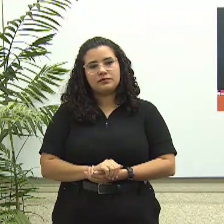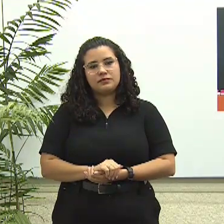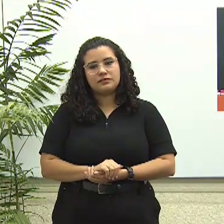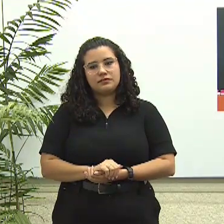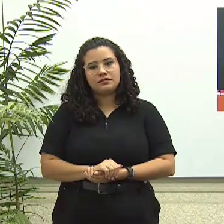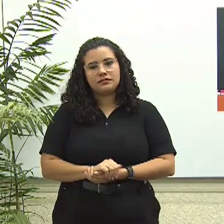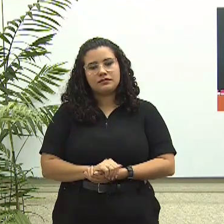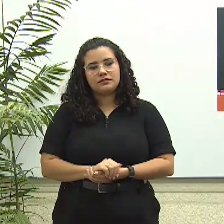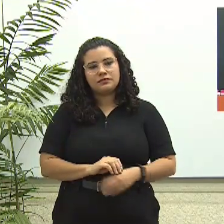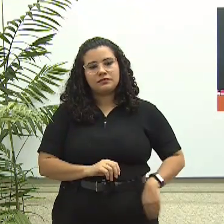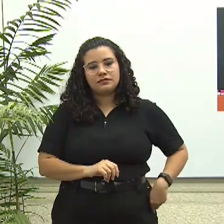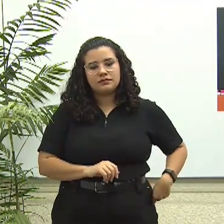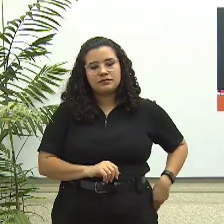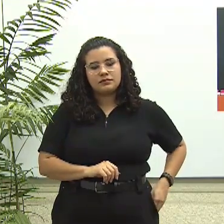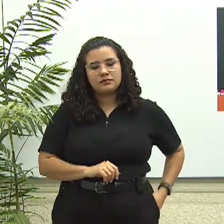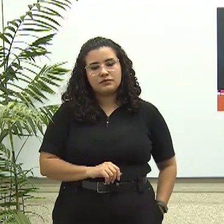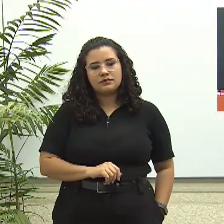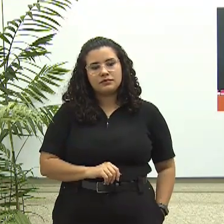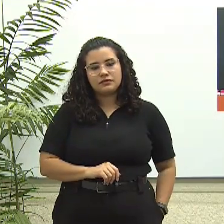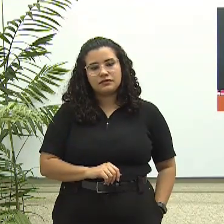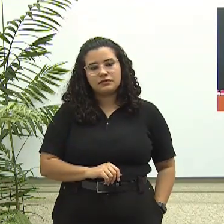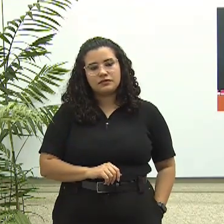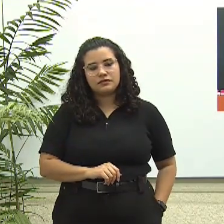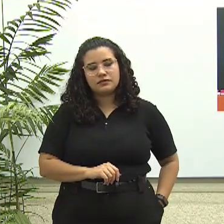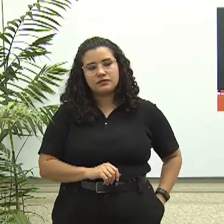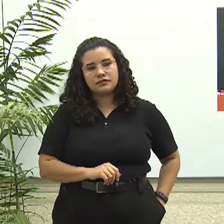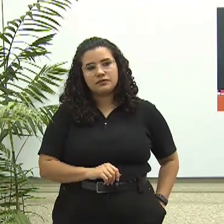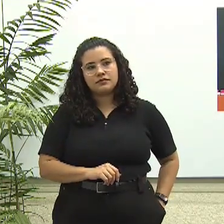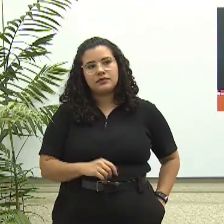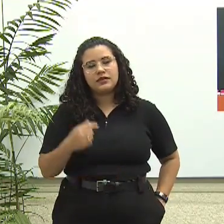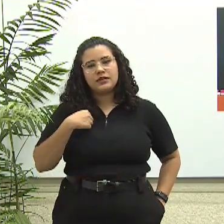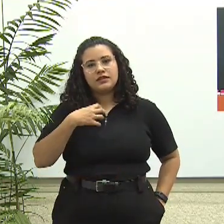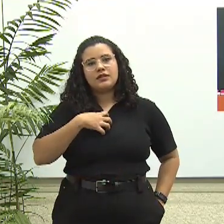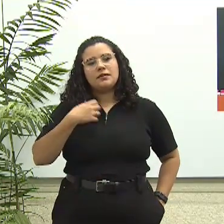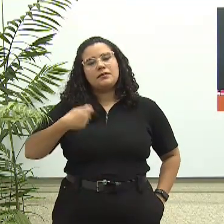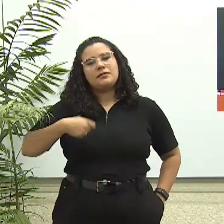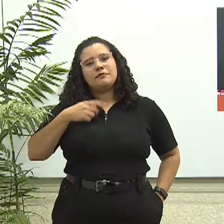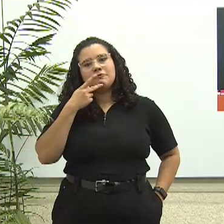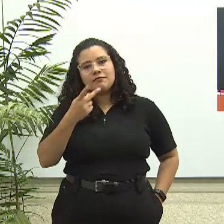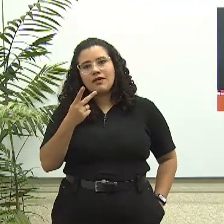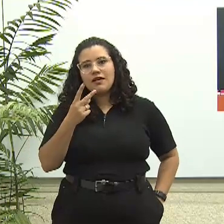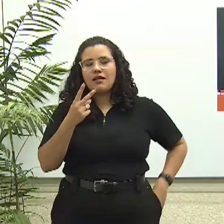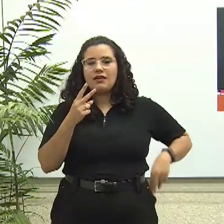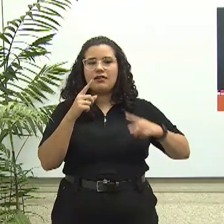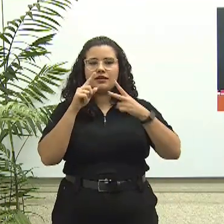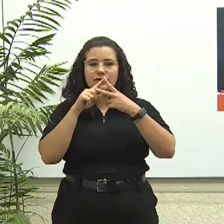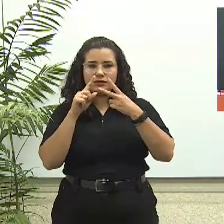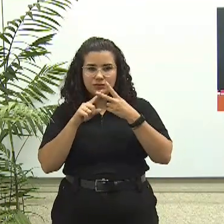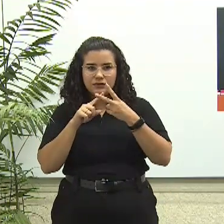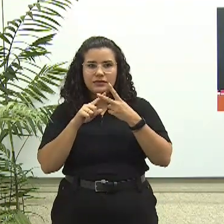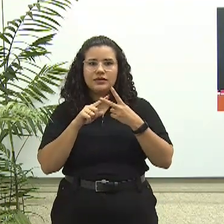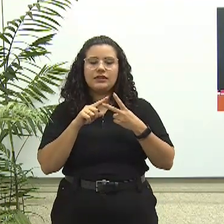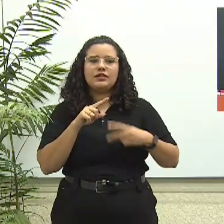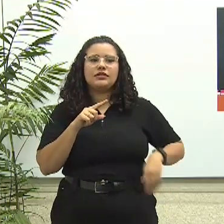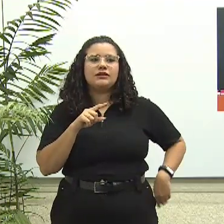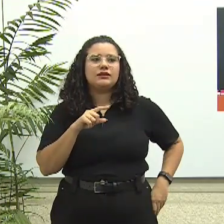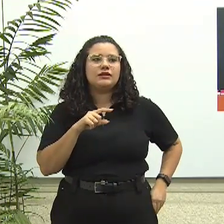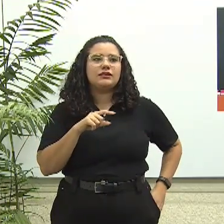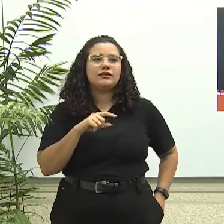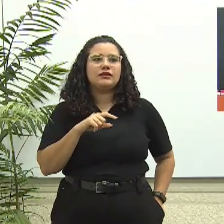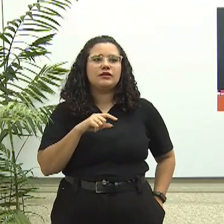assim a necessidade de de falar de duas questões porque as outras foram tratadas do Artur e do Iber mas